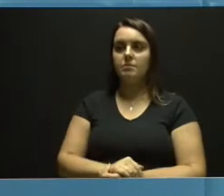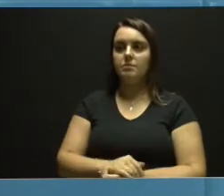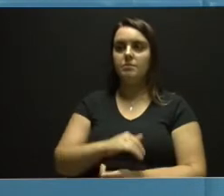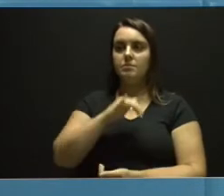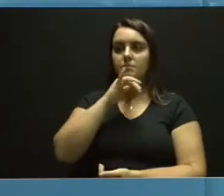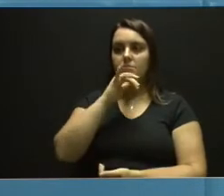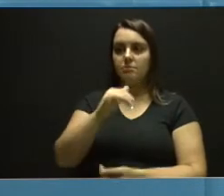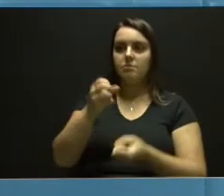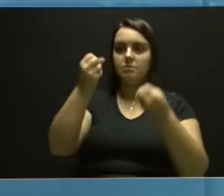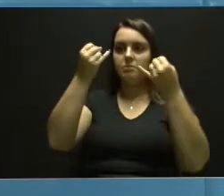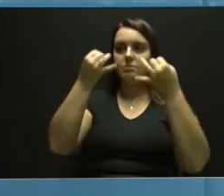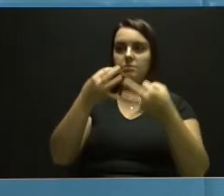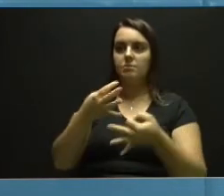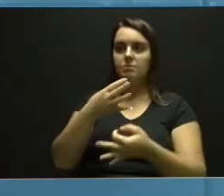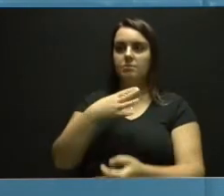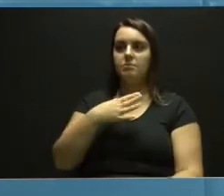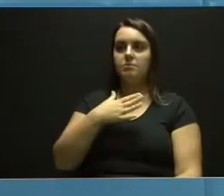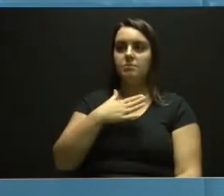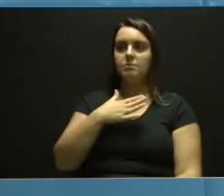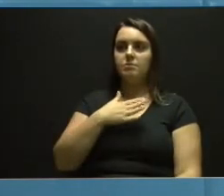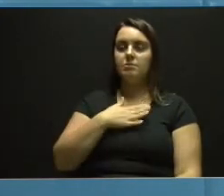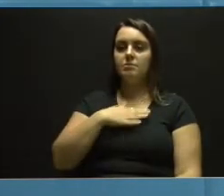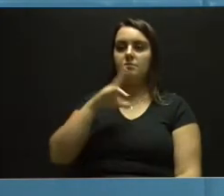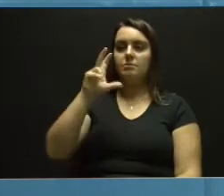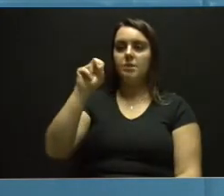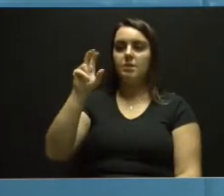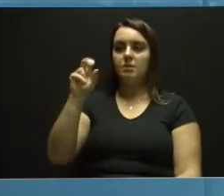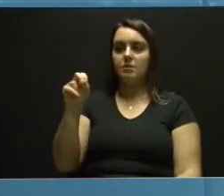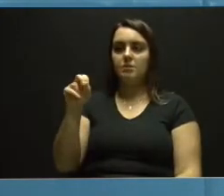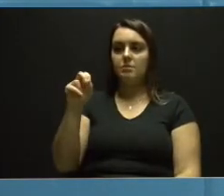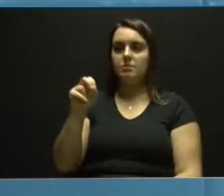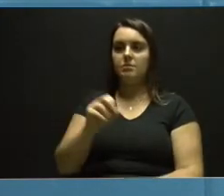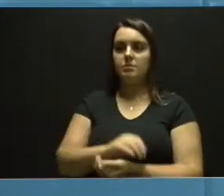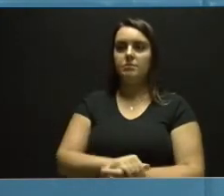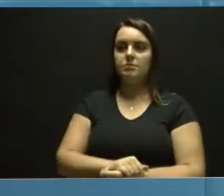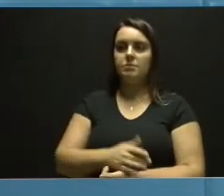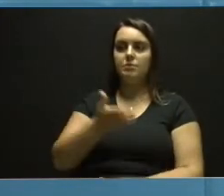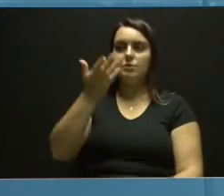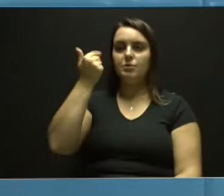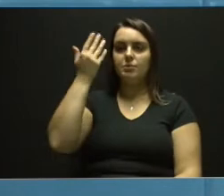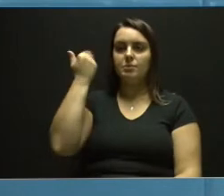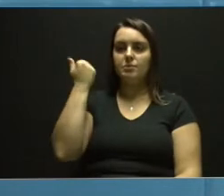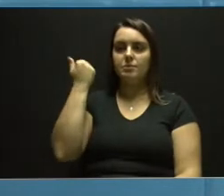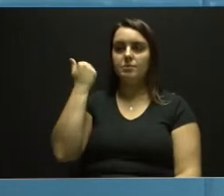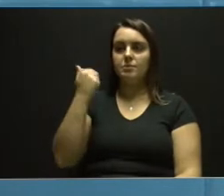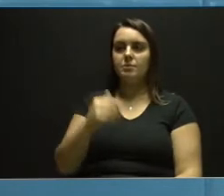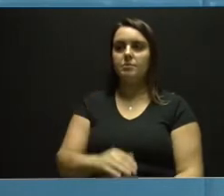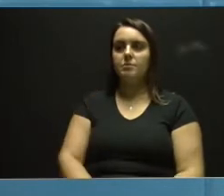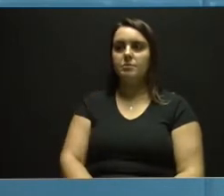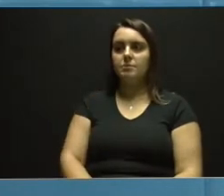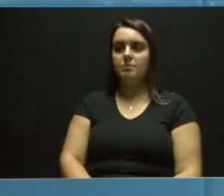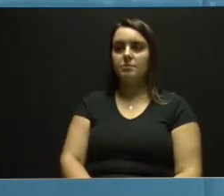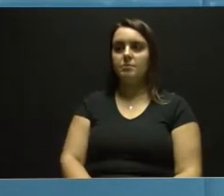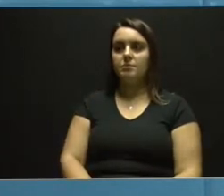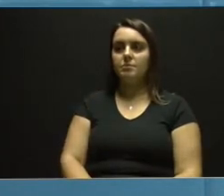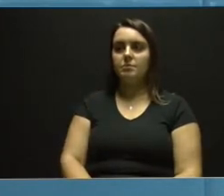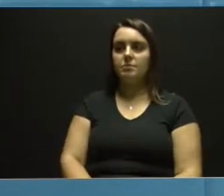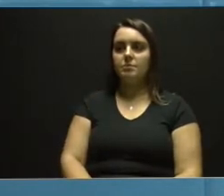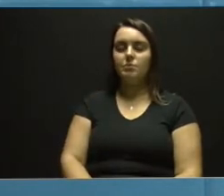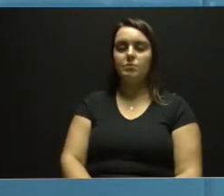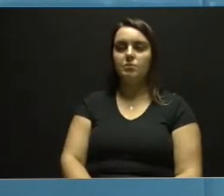dela a minha avó estava descalça a minha avó não conseguia colocar tente no cabelo